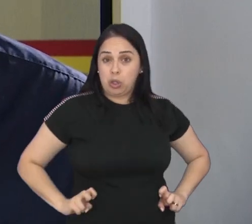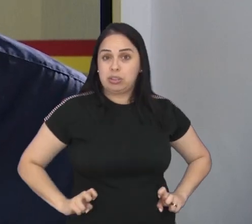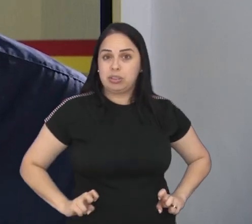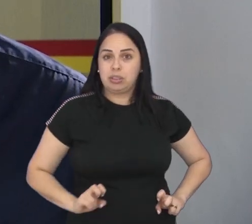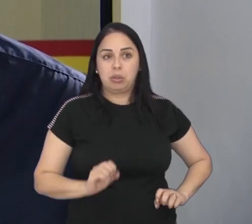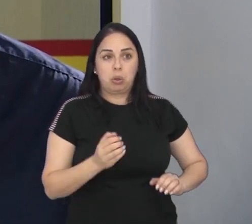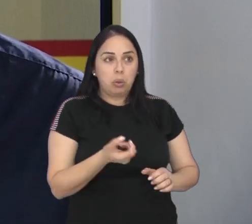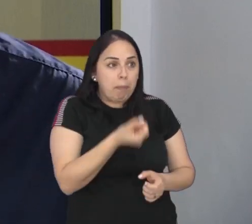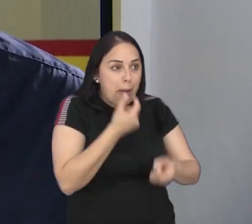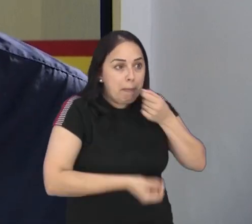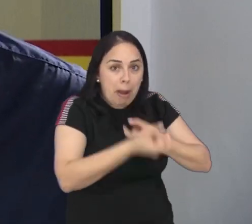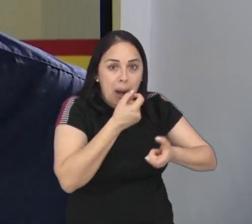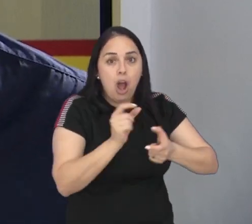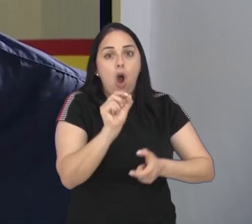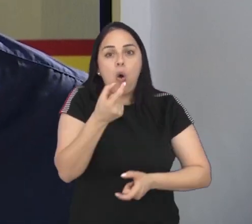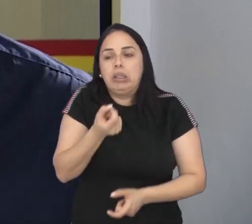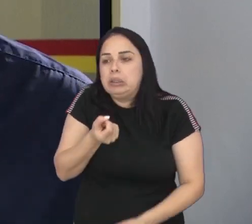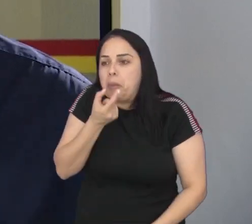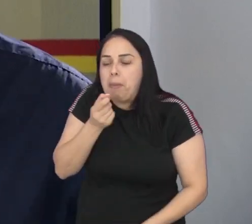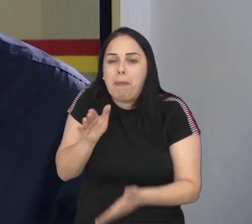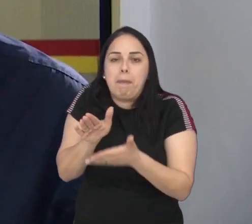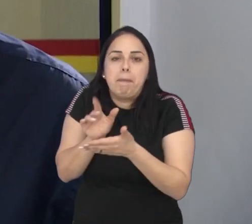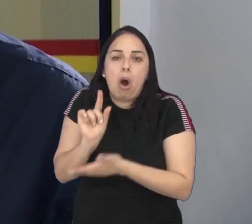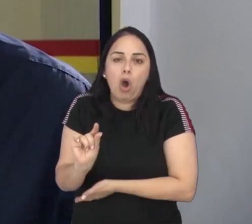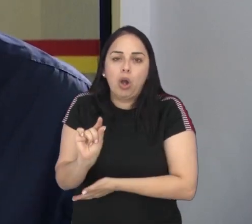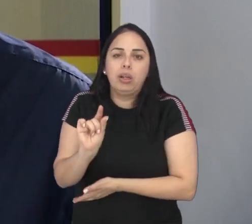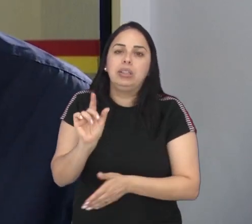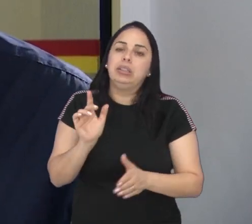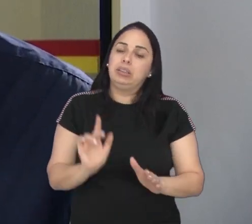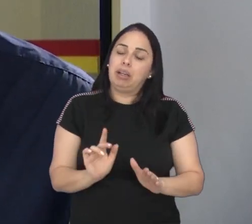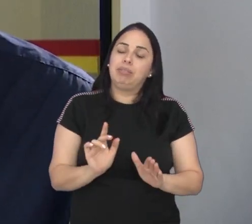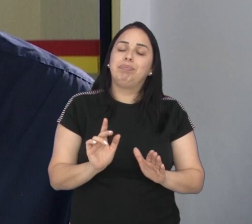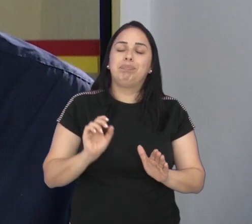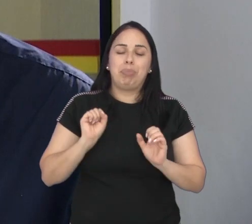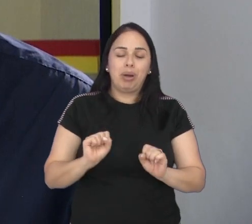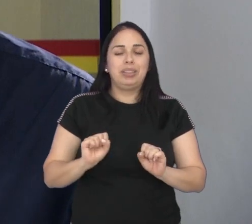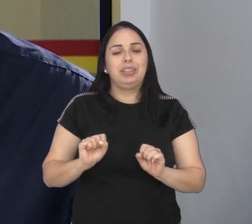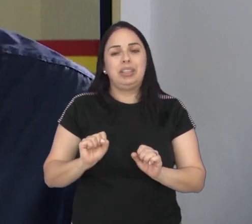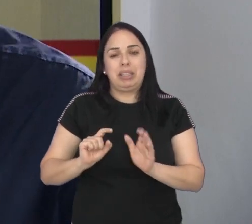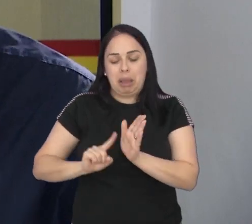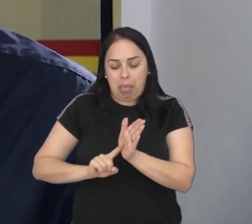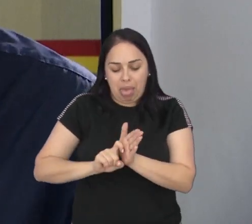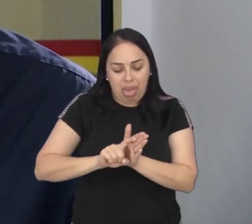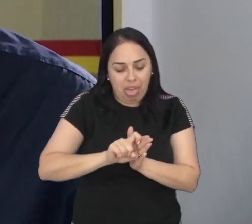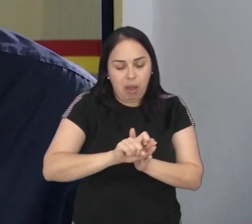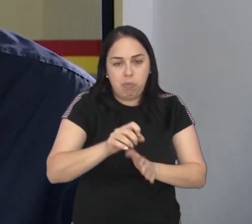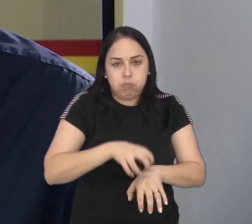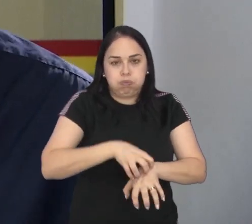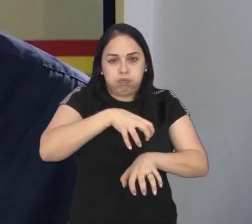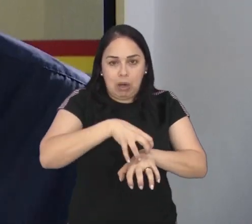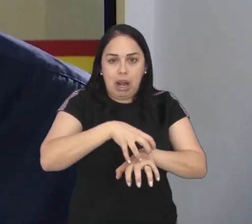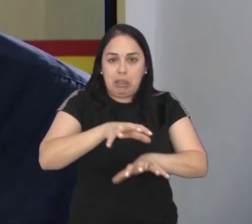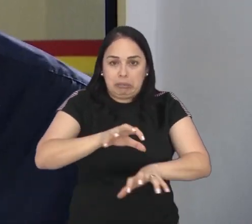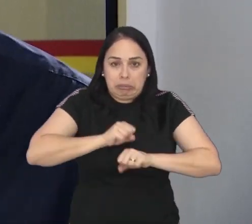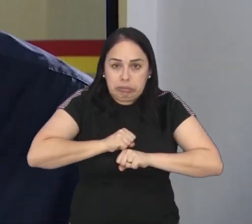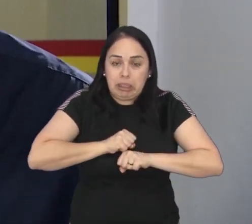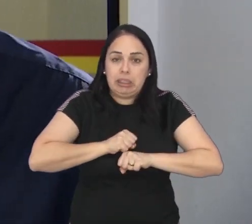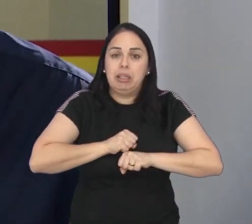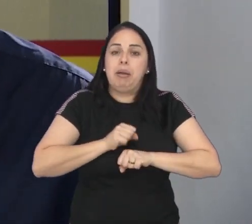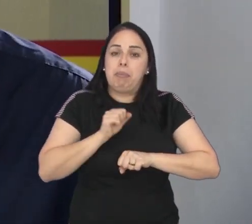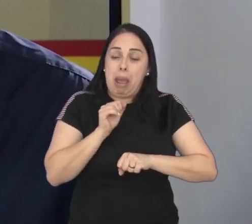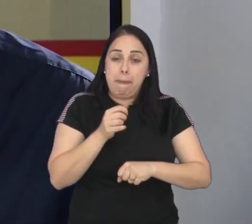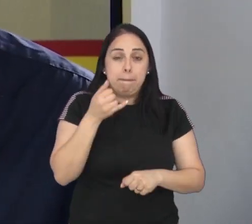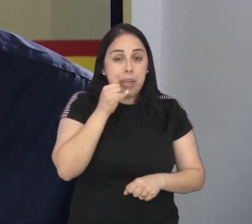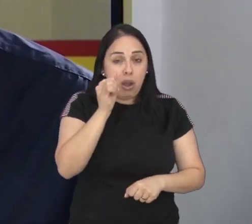toxicidade de usar um medicamento a mais, quanto de usar a menos. E aí provocar, por exemplo, uma resistência bacteriana, piorar a